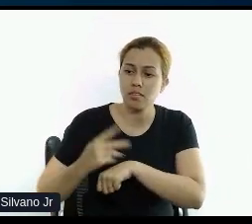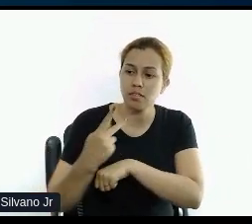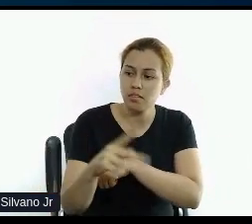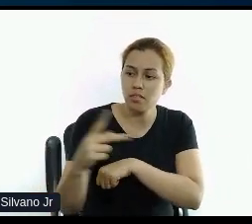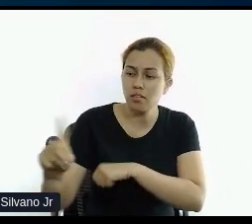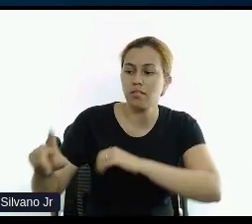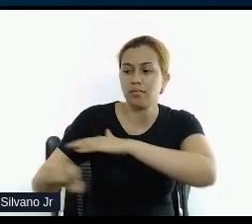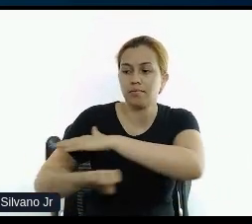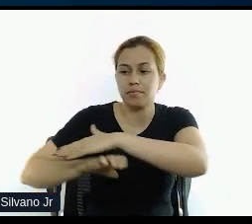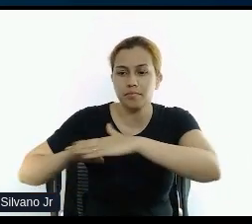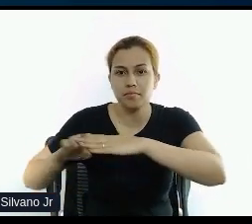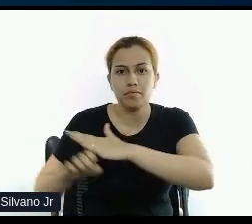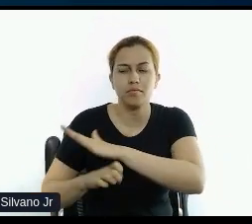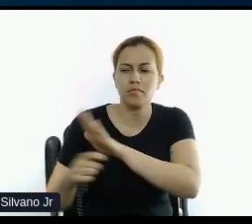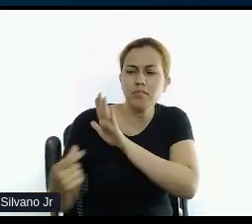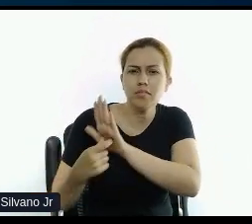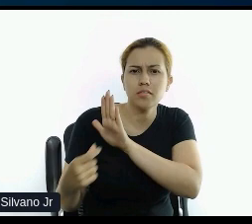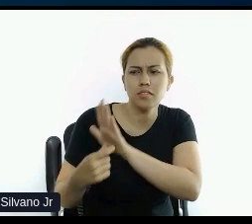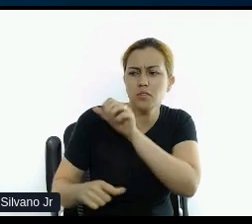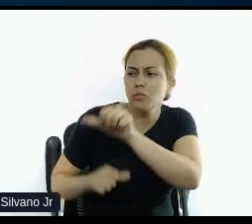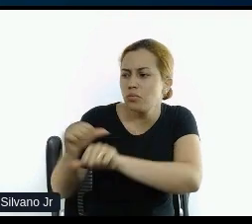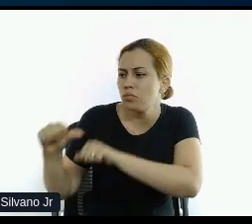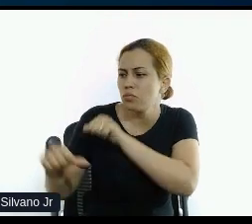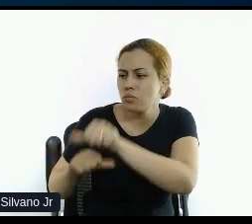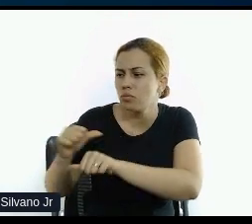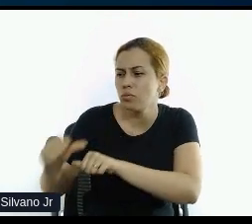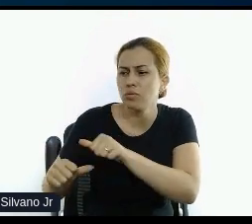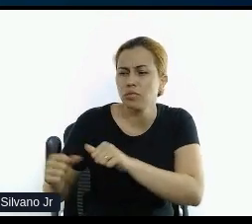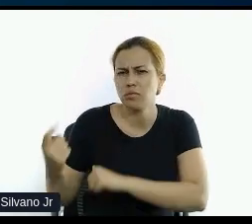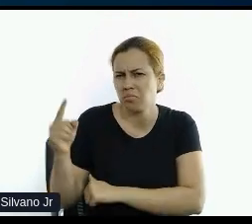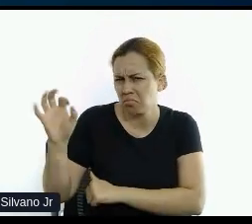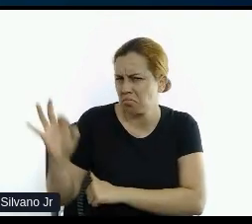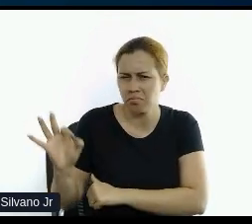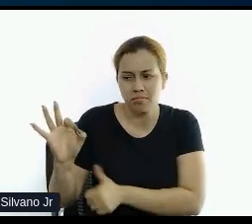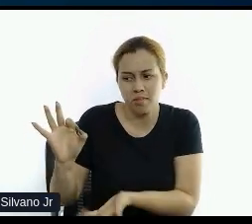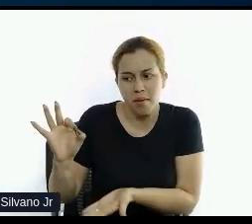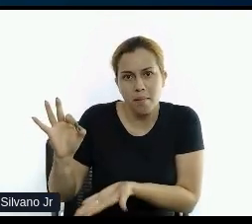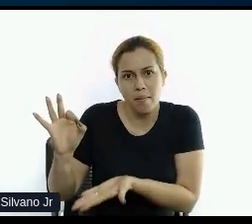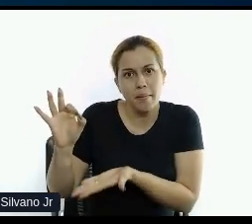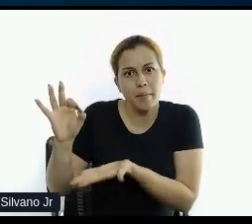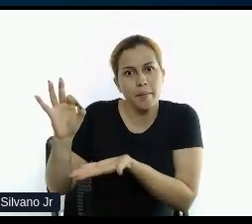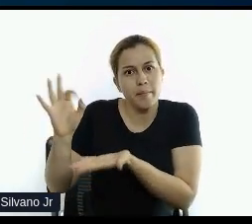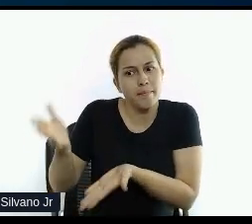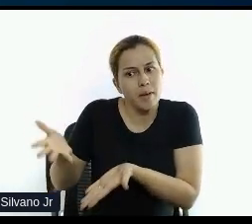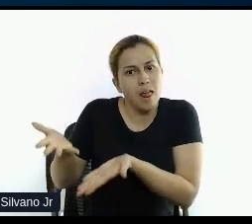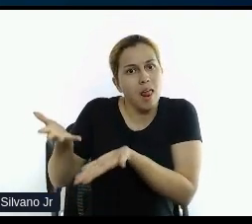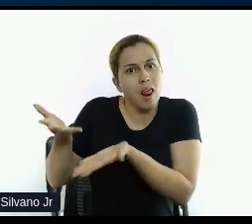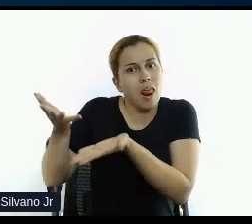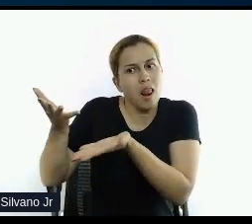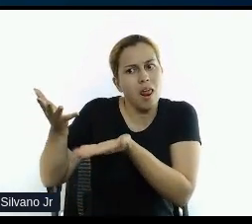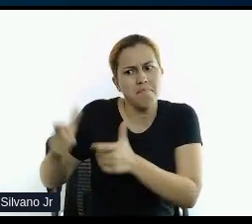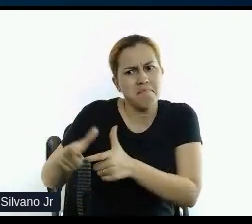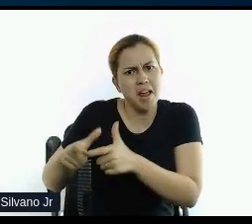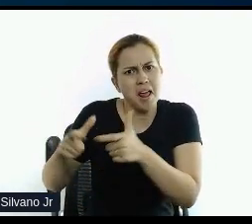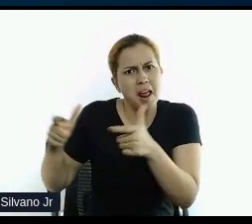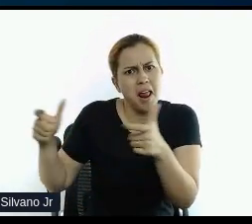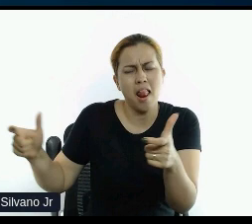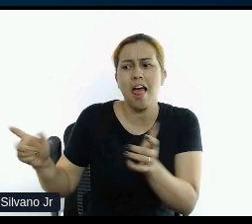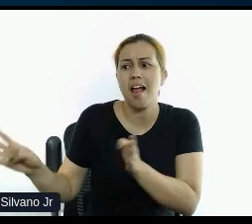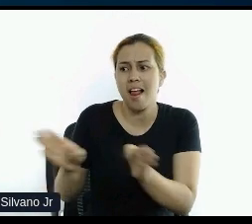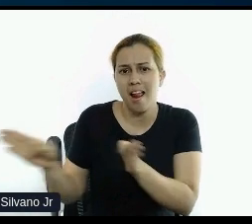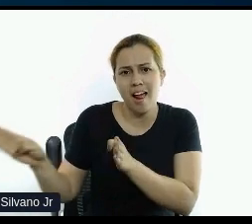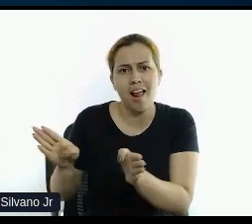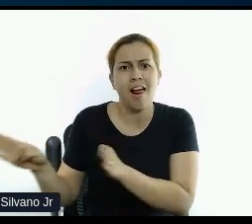software, né? Estar pensando em acessibilidade desde um processo de design de um produto. Então, está colocando processos de auditoria